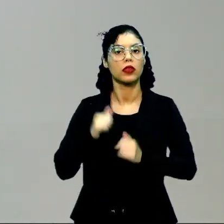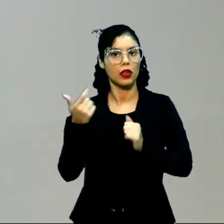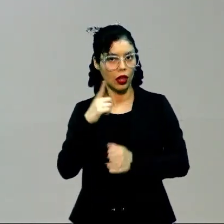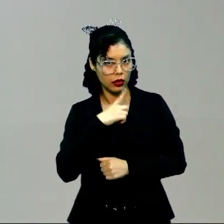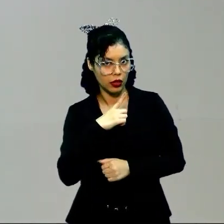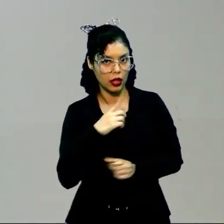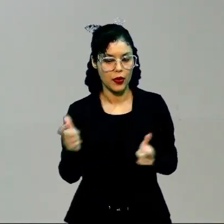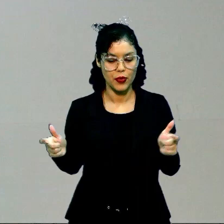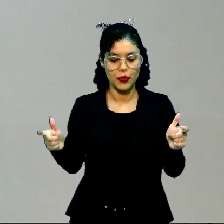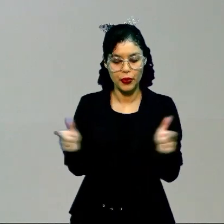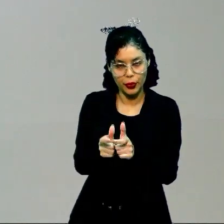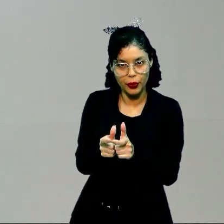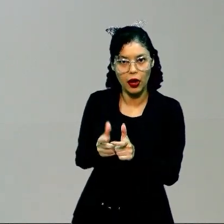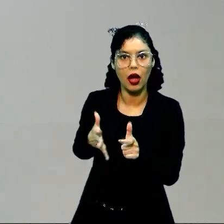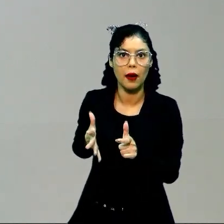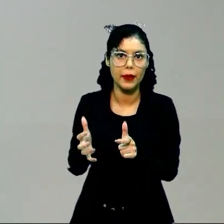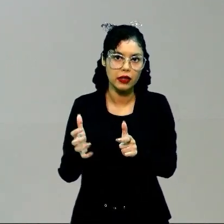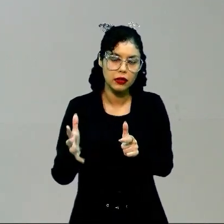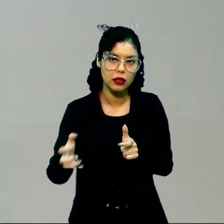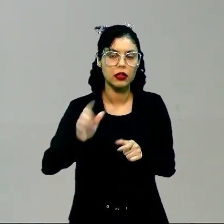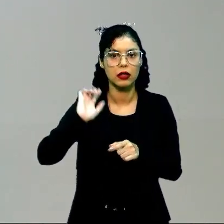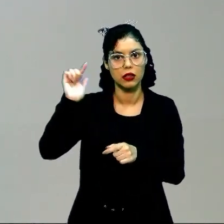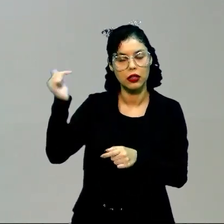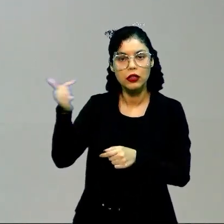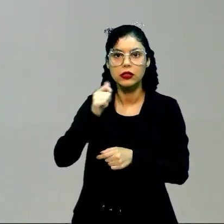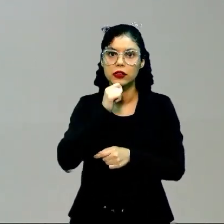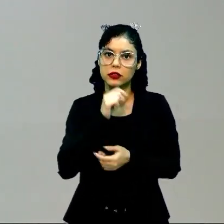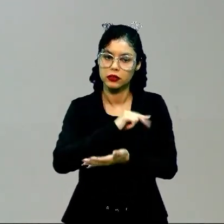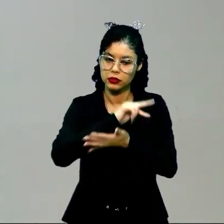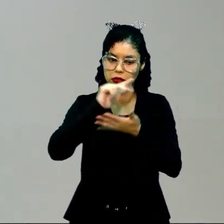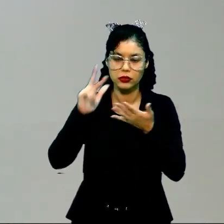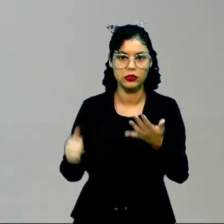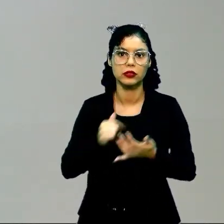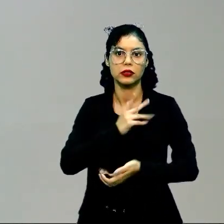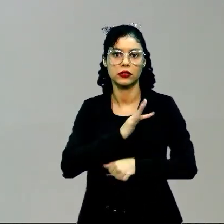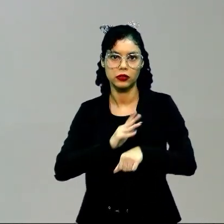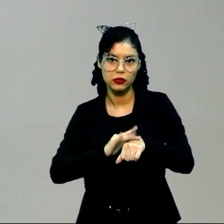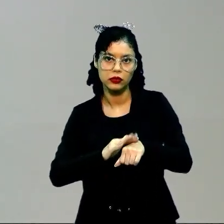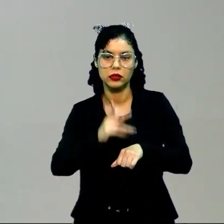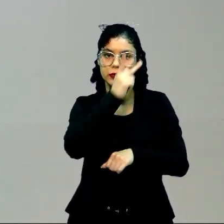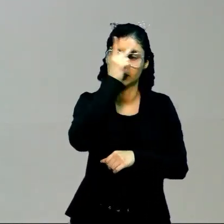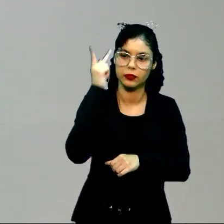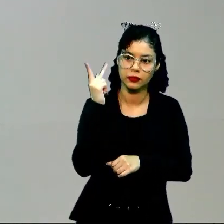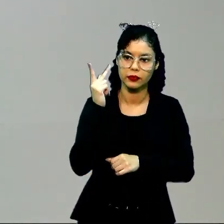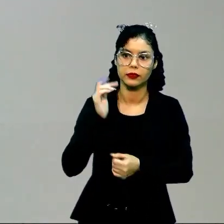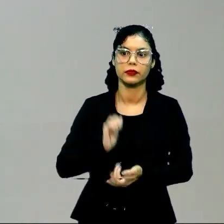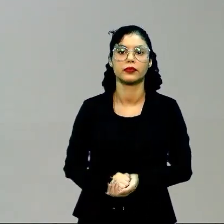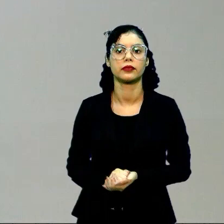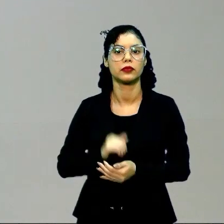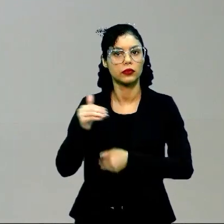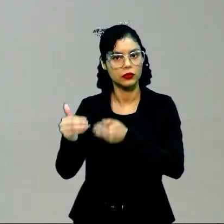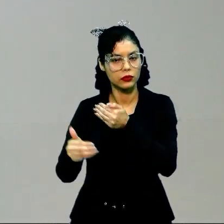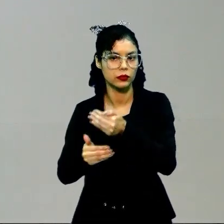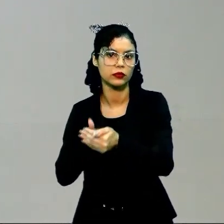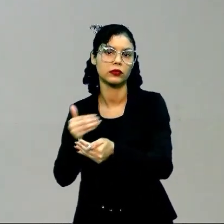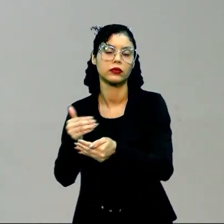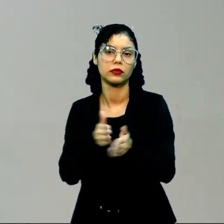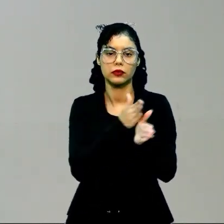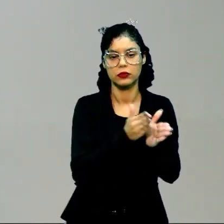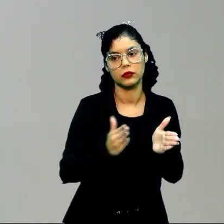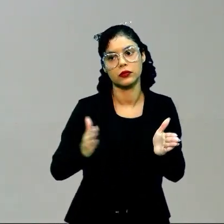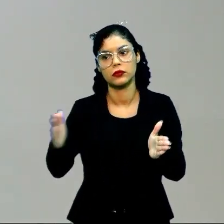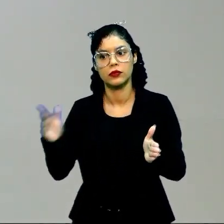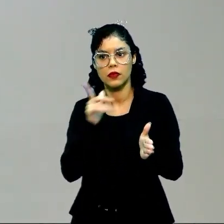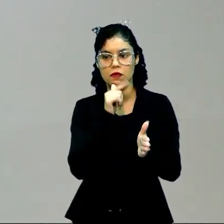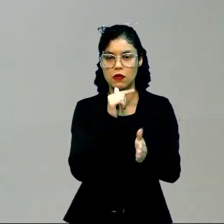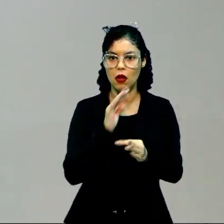contém micro-organismos e esses micro-organismos estão causando doenças na população. Então, durante a estação de tratamento de